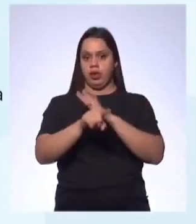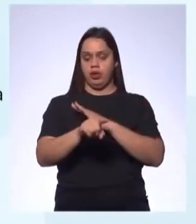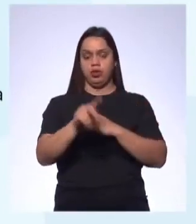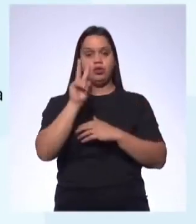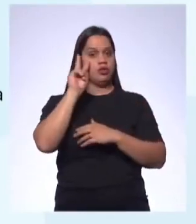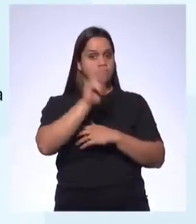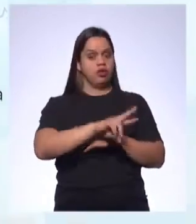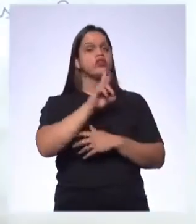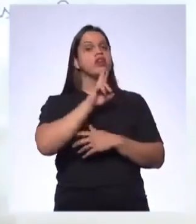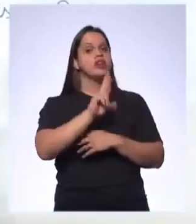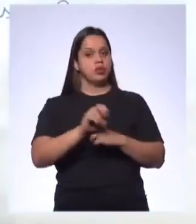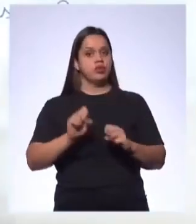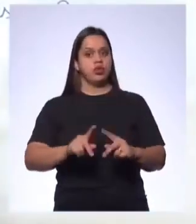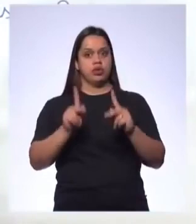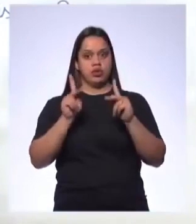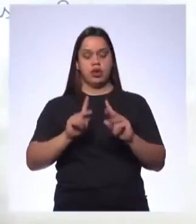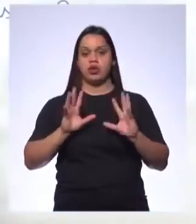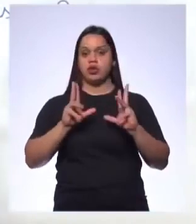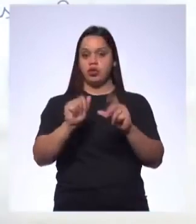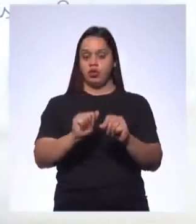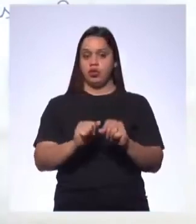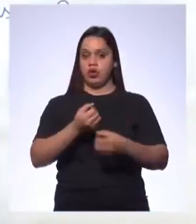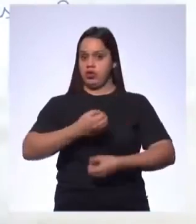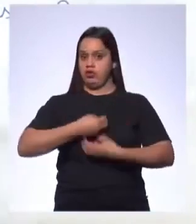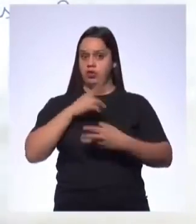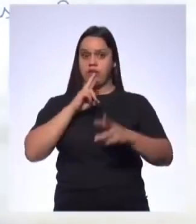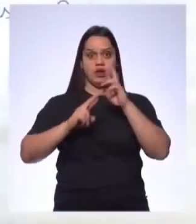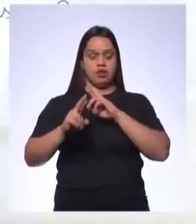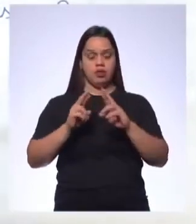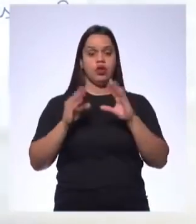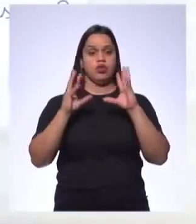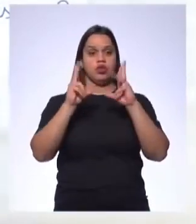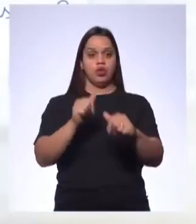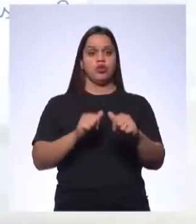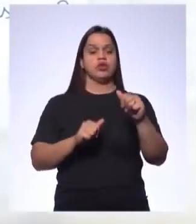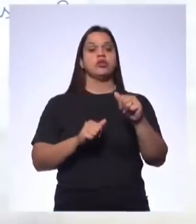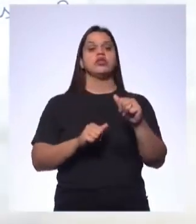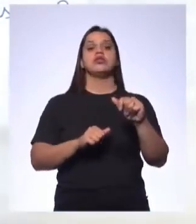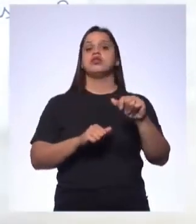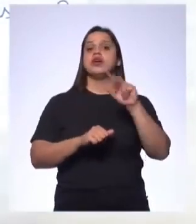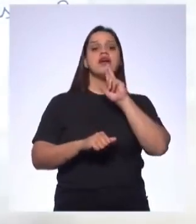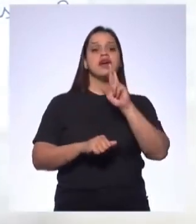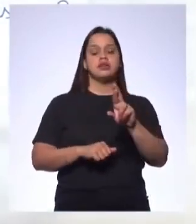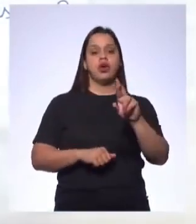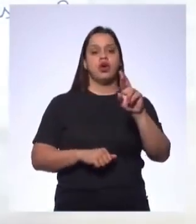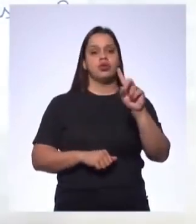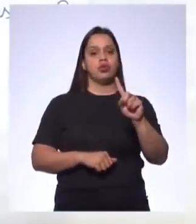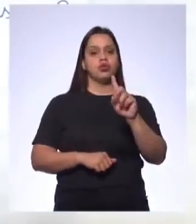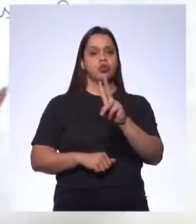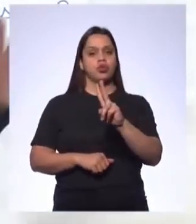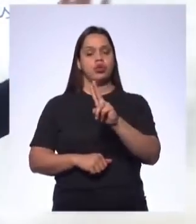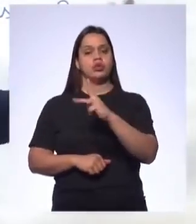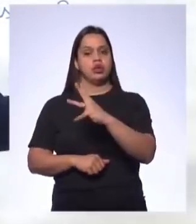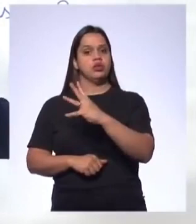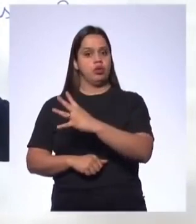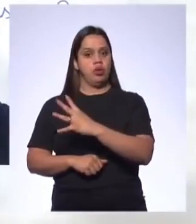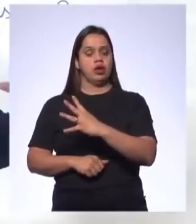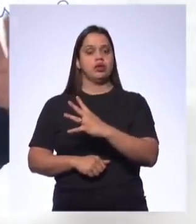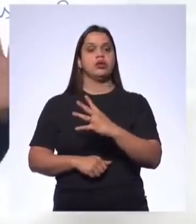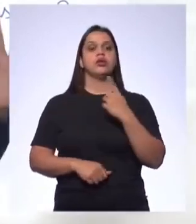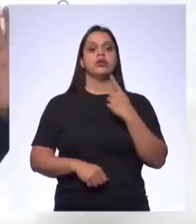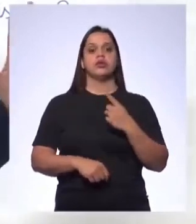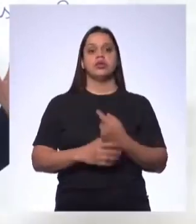Vocês já vão aí coletando as letras e coloquem todas as letras ali juntas na moderação, para o